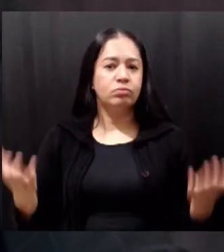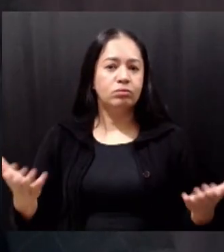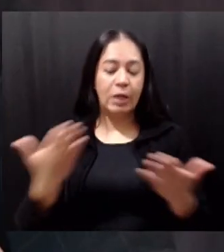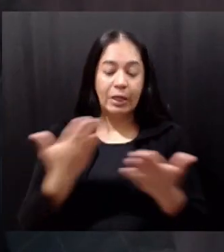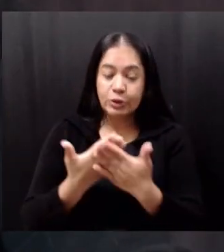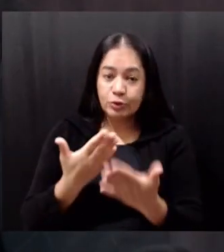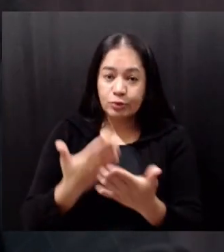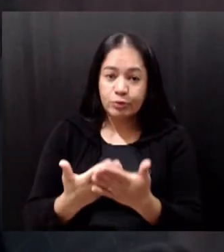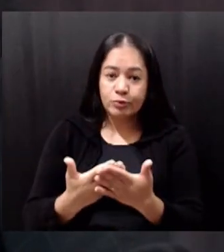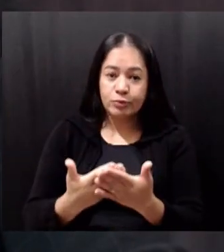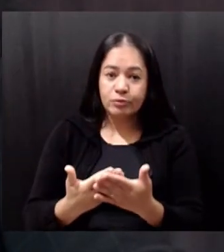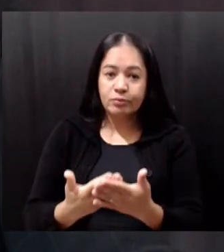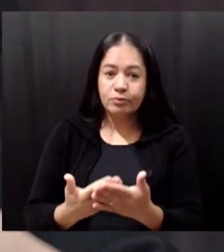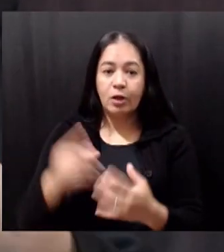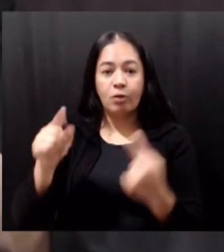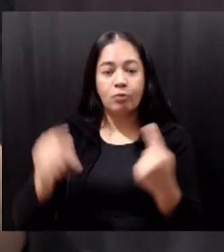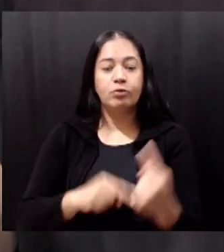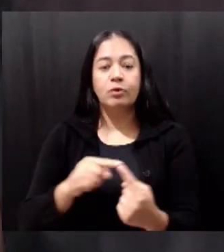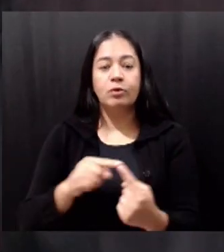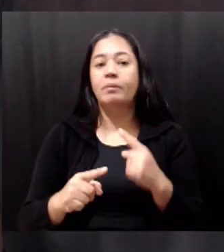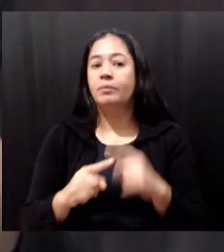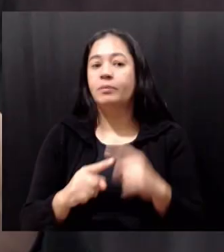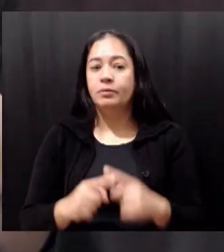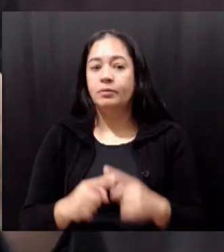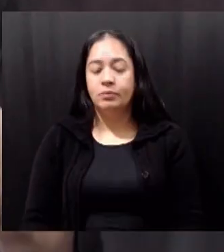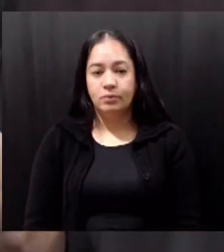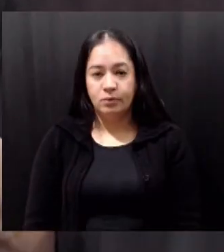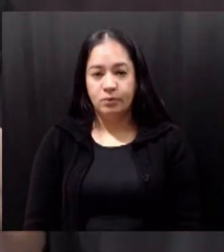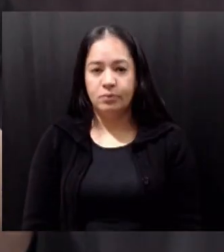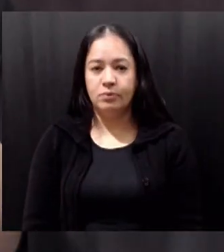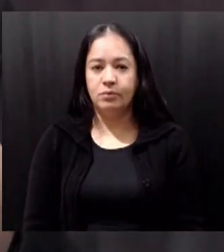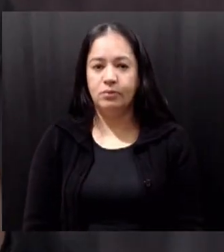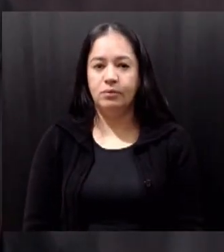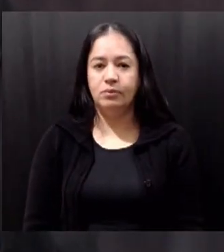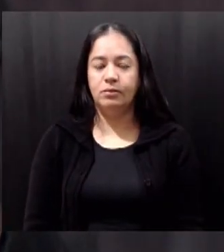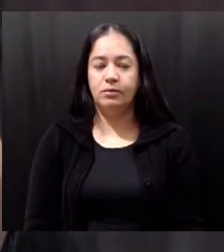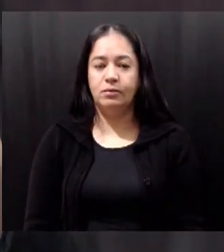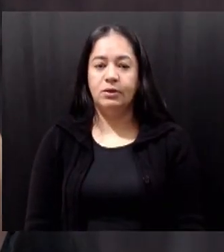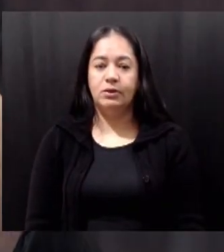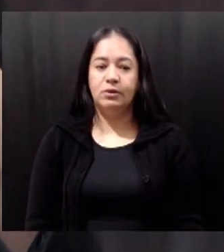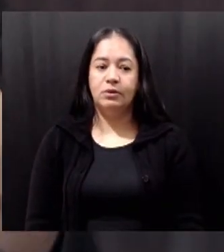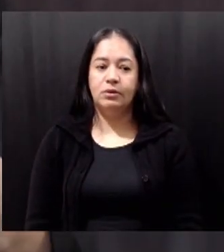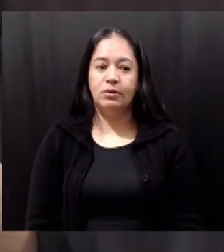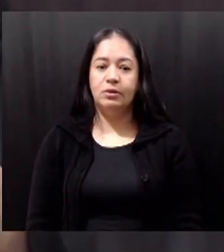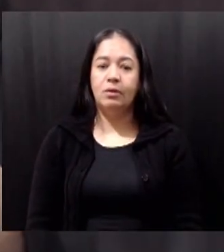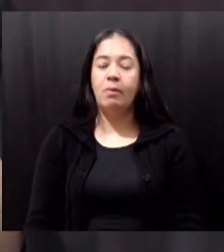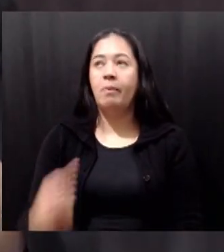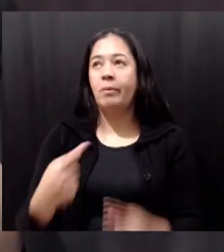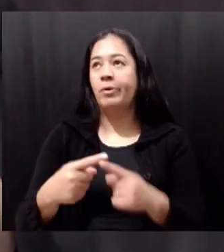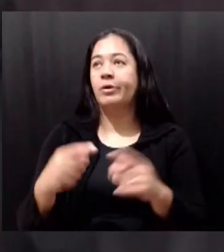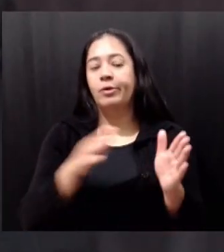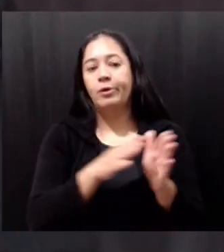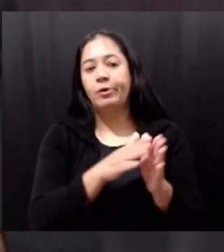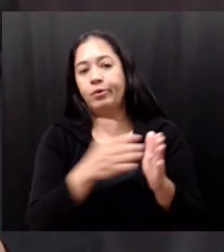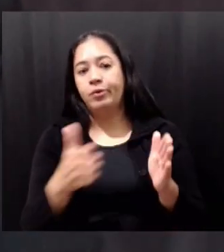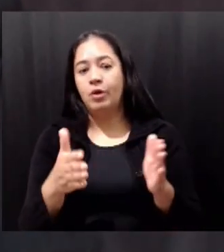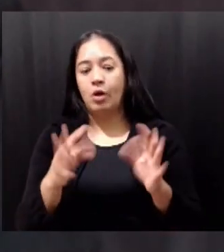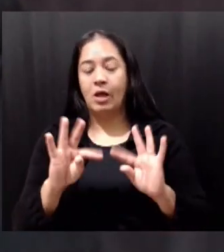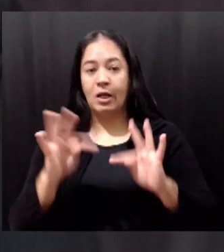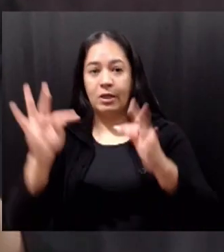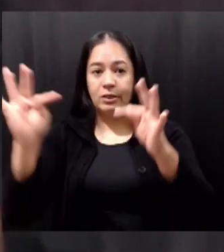ideia. Por quê? Se entendeu por muito tempo que a tecnologia estava ali